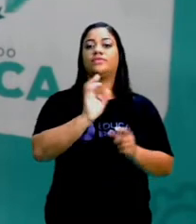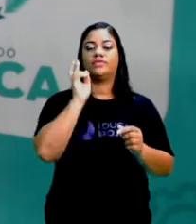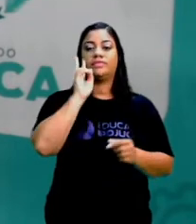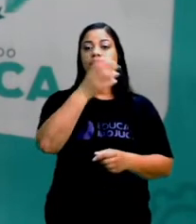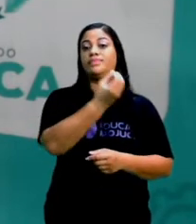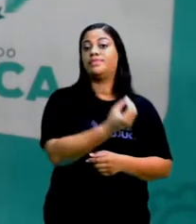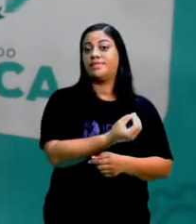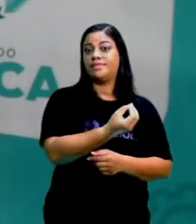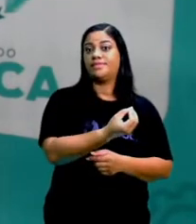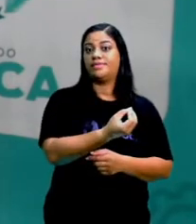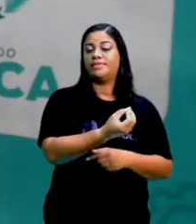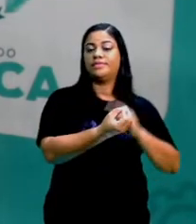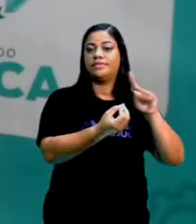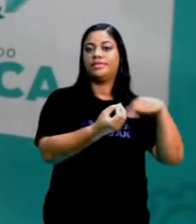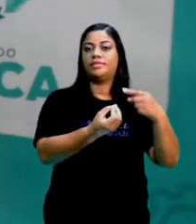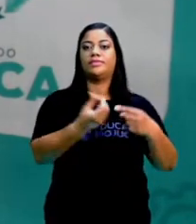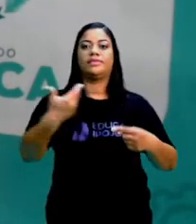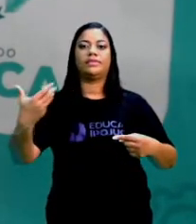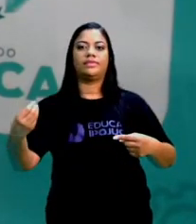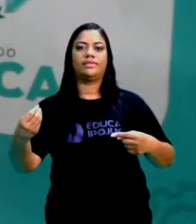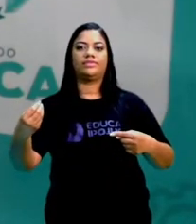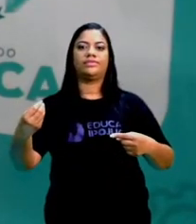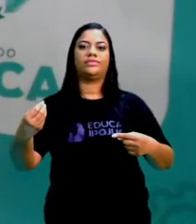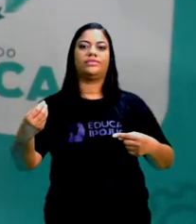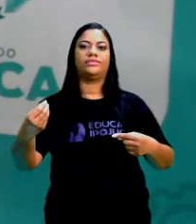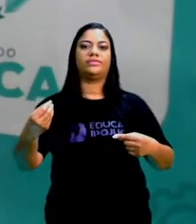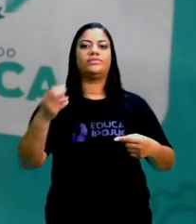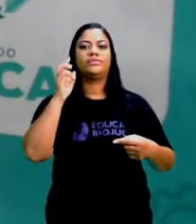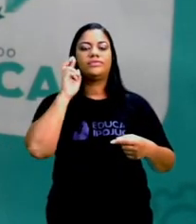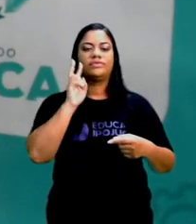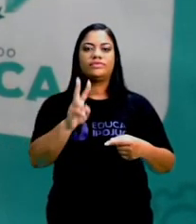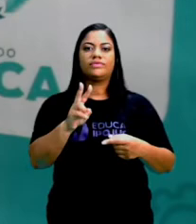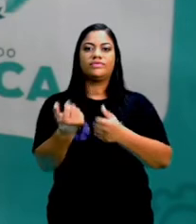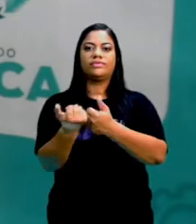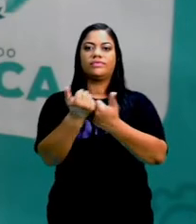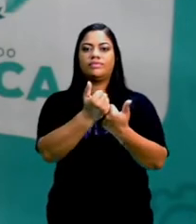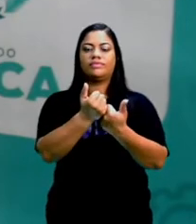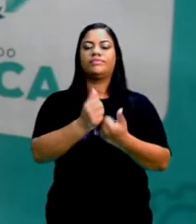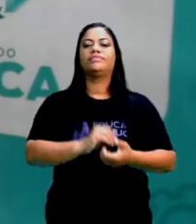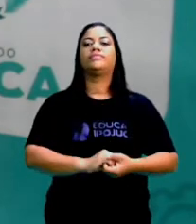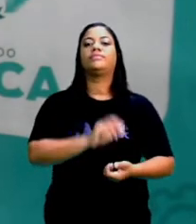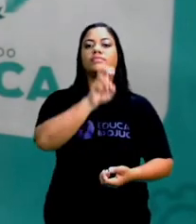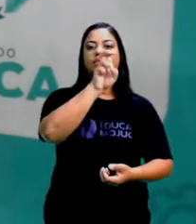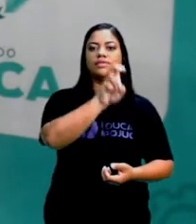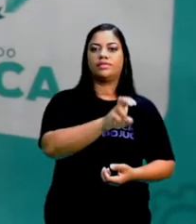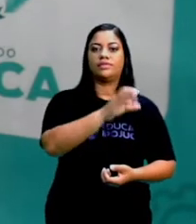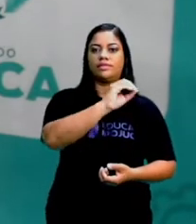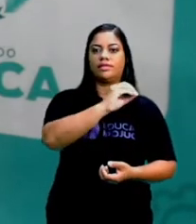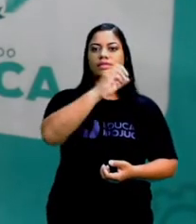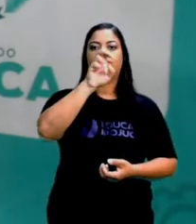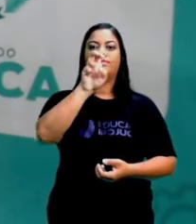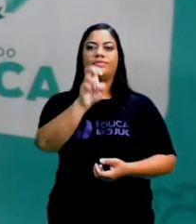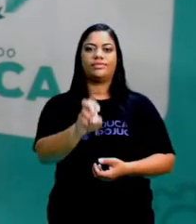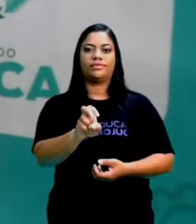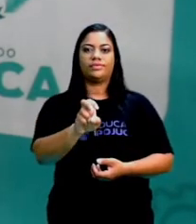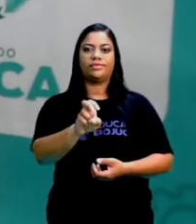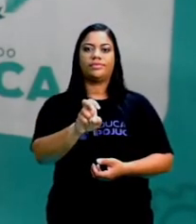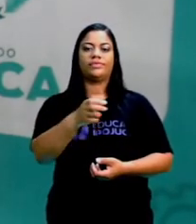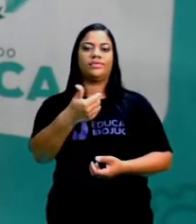Desse número aqui pulou para 10. Então, geralmente, vamos colocar o número 5. Ó, 0,